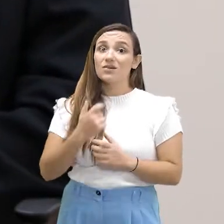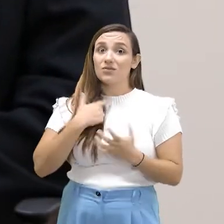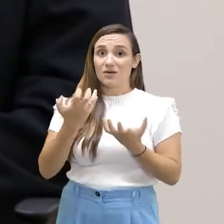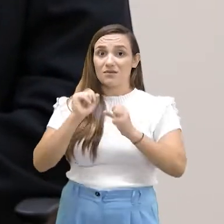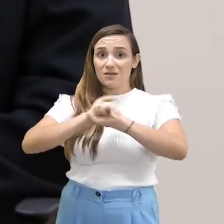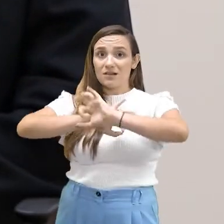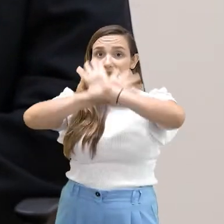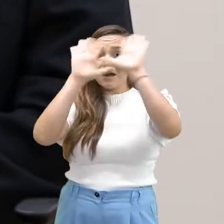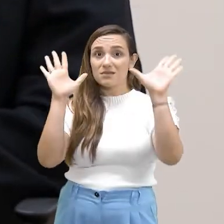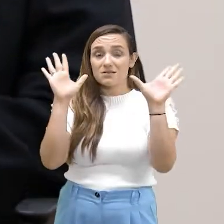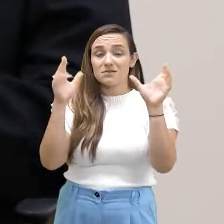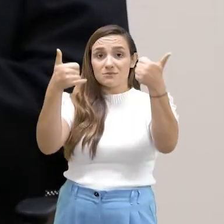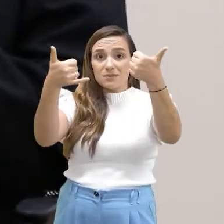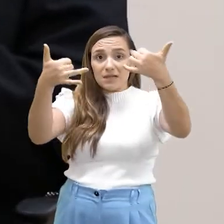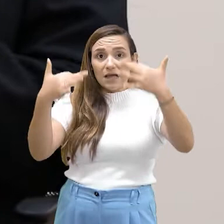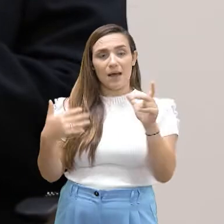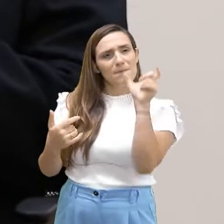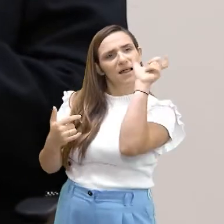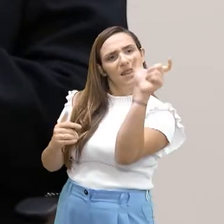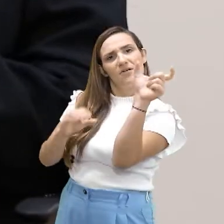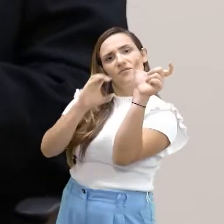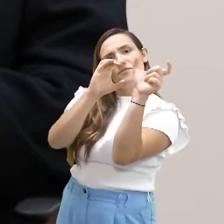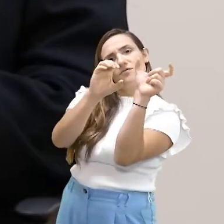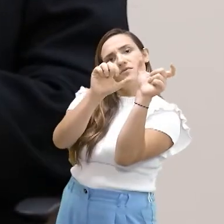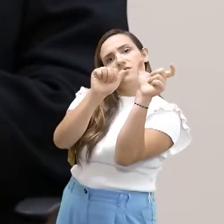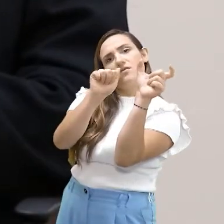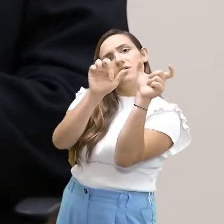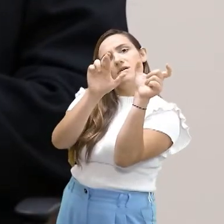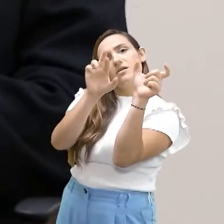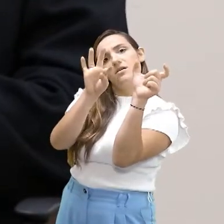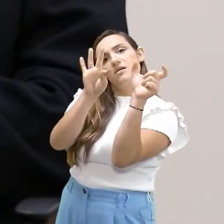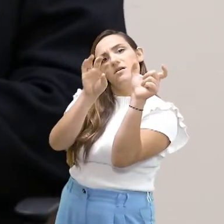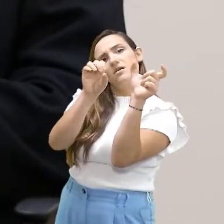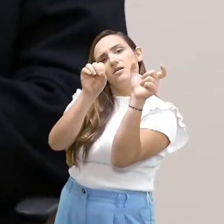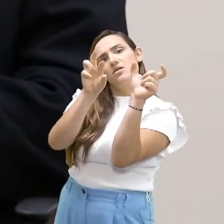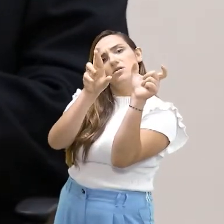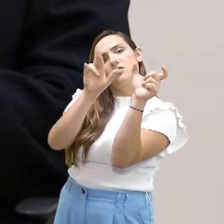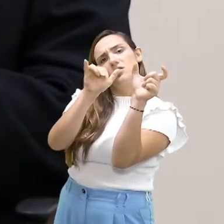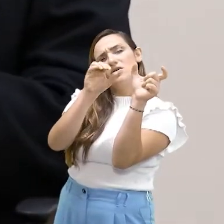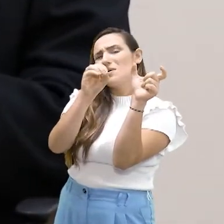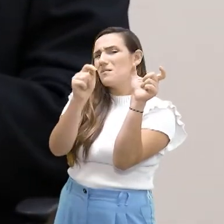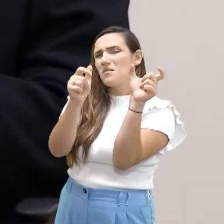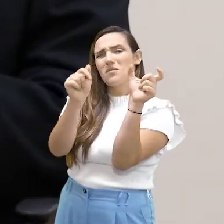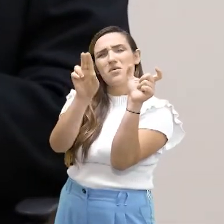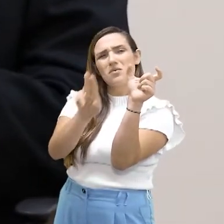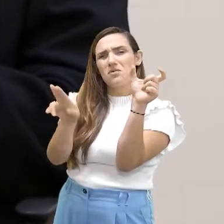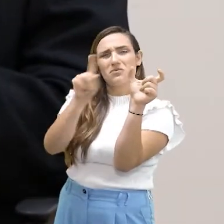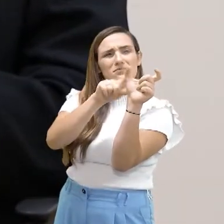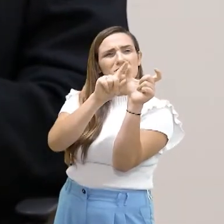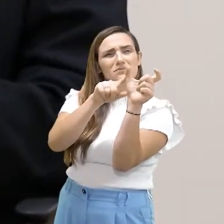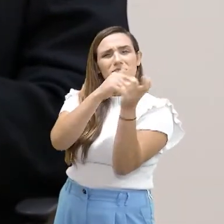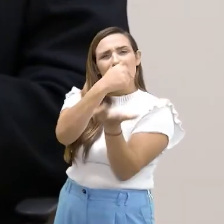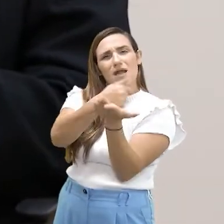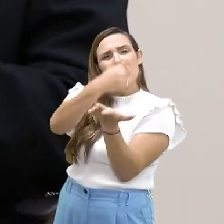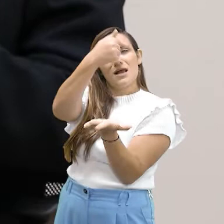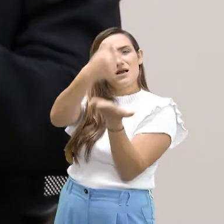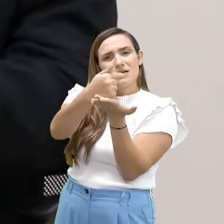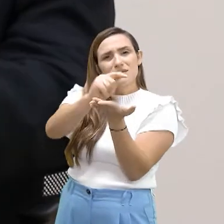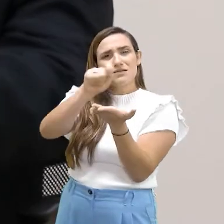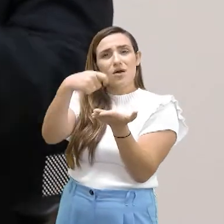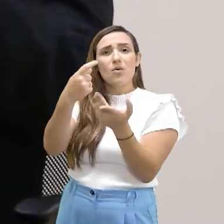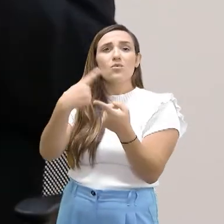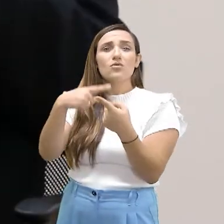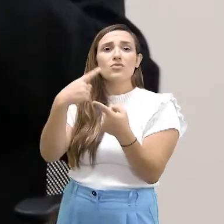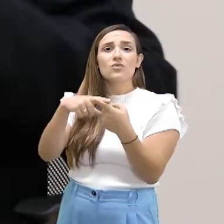um esclarecimento. Este termo cartório já começa a entrar em desuso. Por quê? Cartório